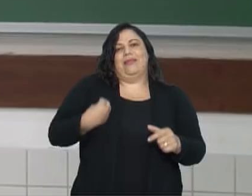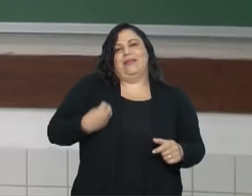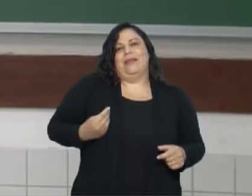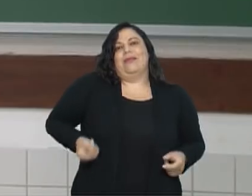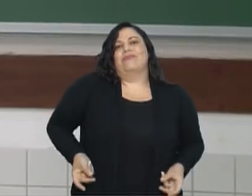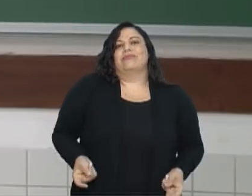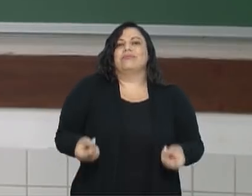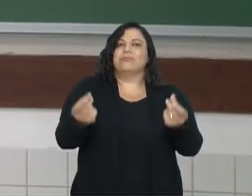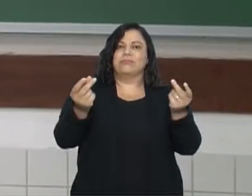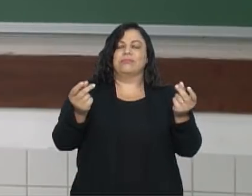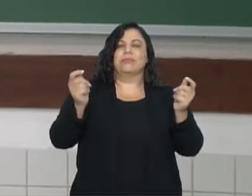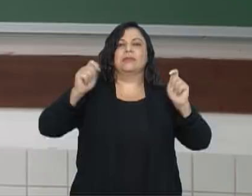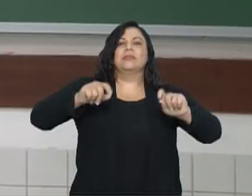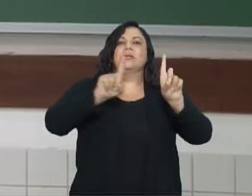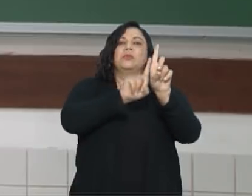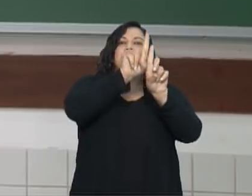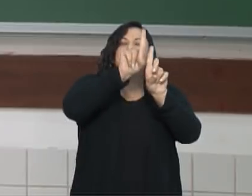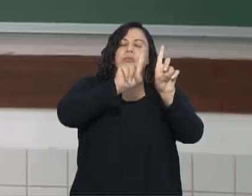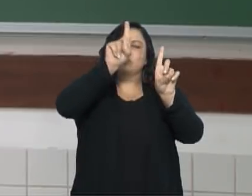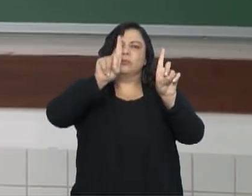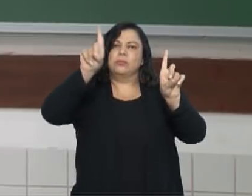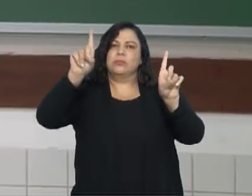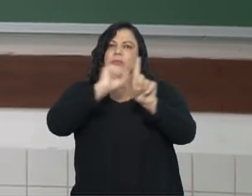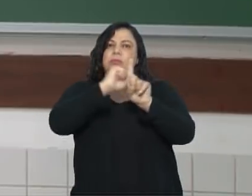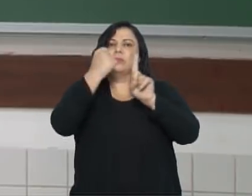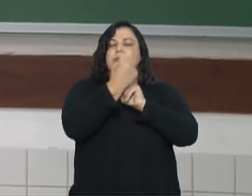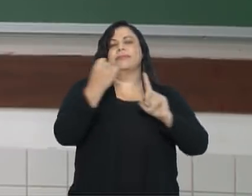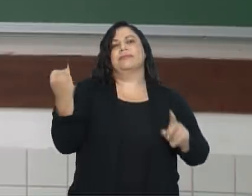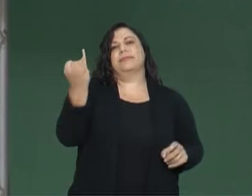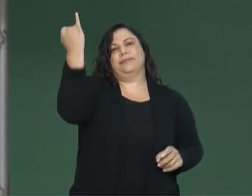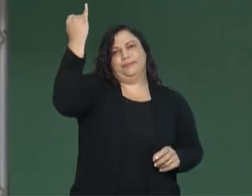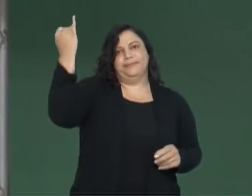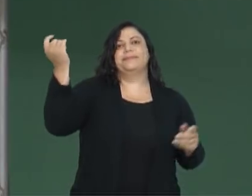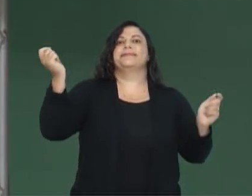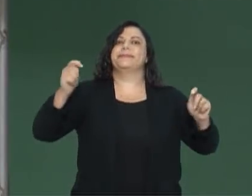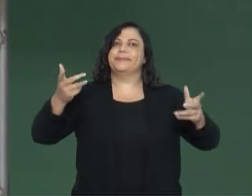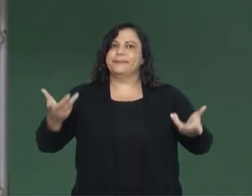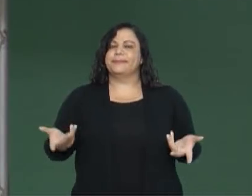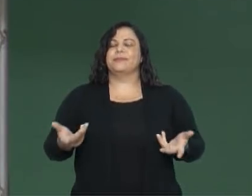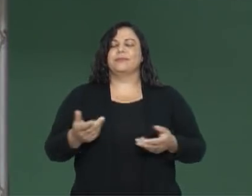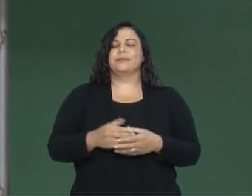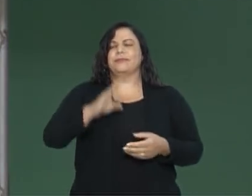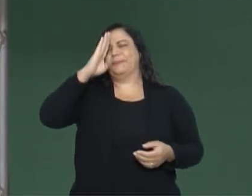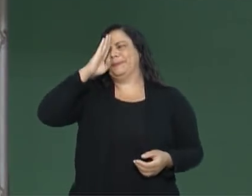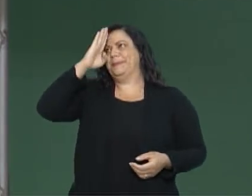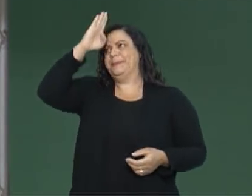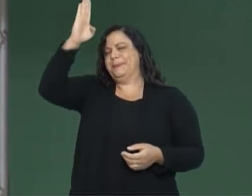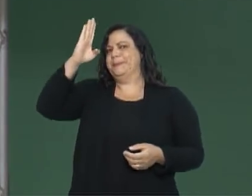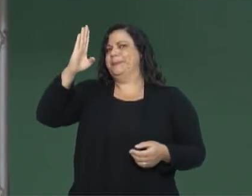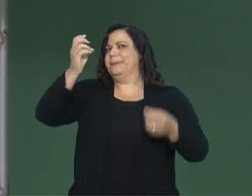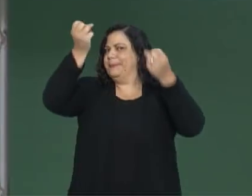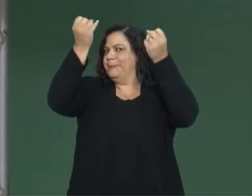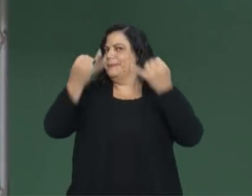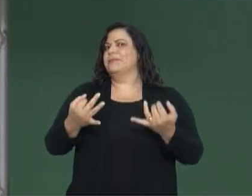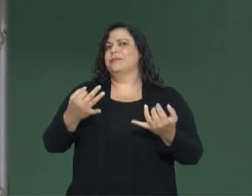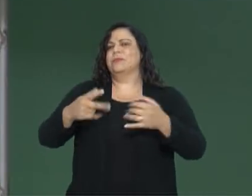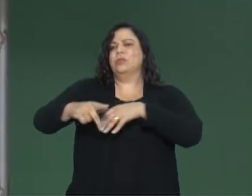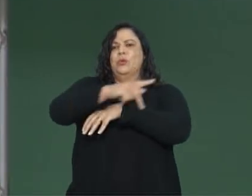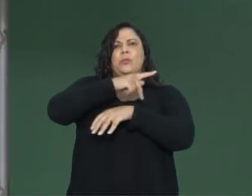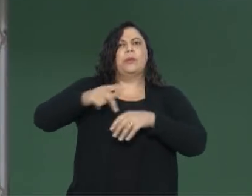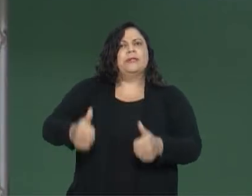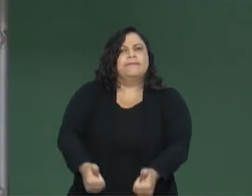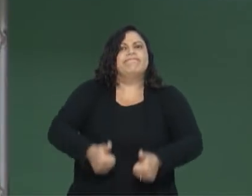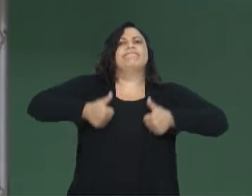um dado social importante, um dado social fundamental para dizer o país está